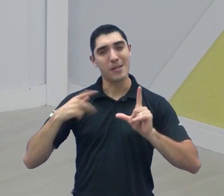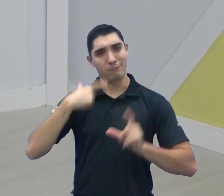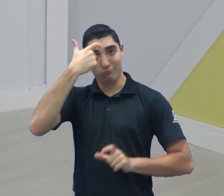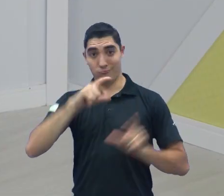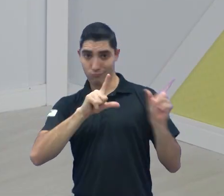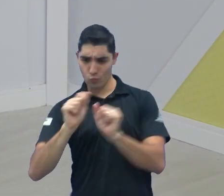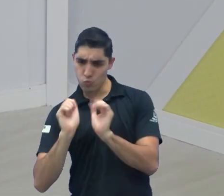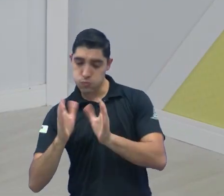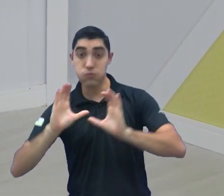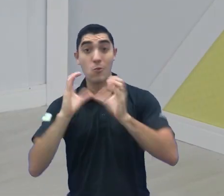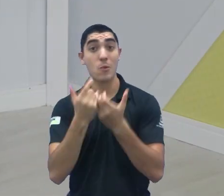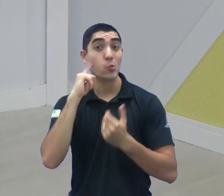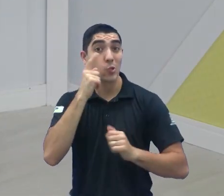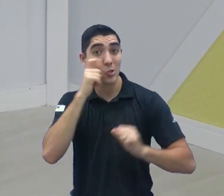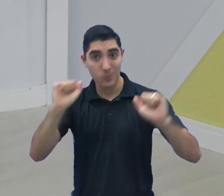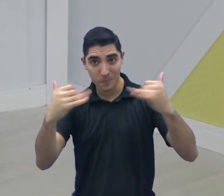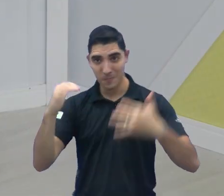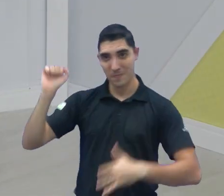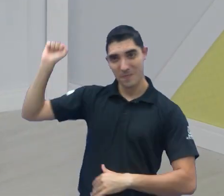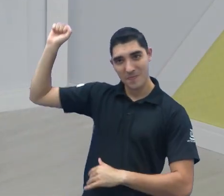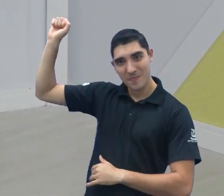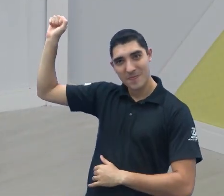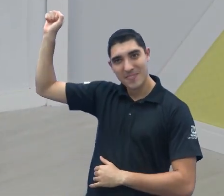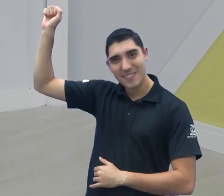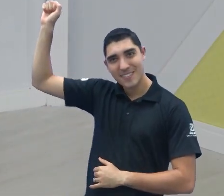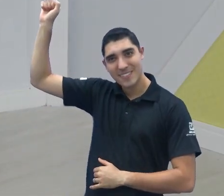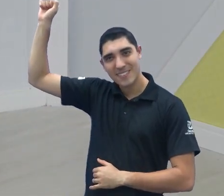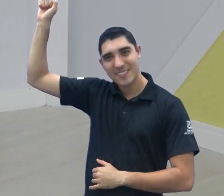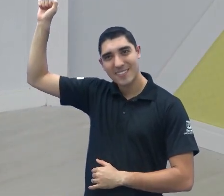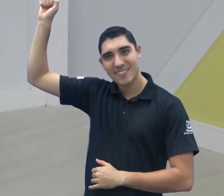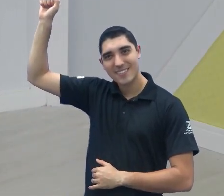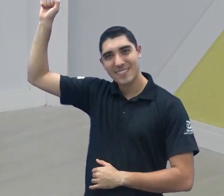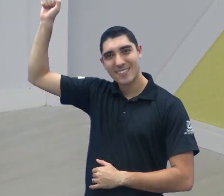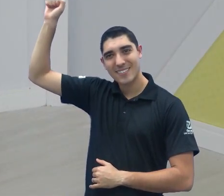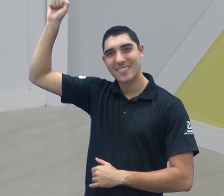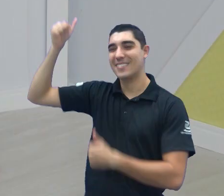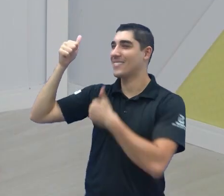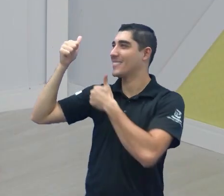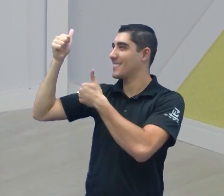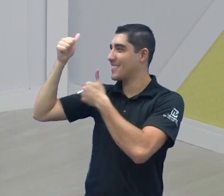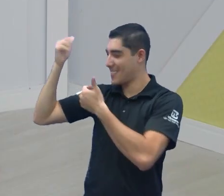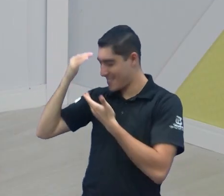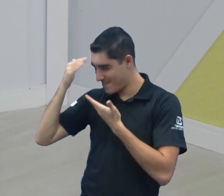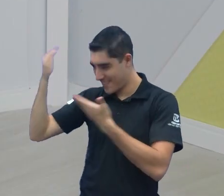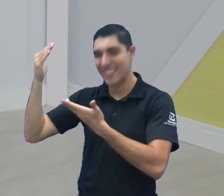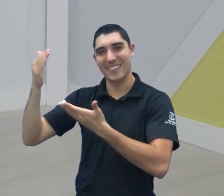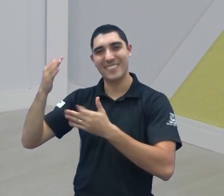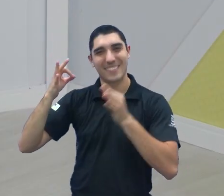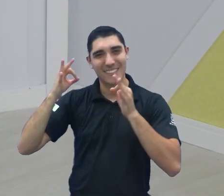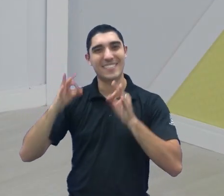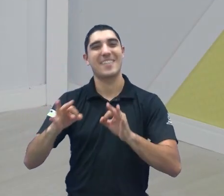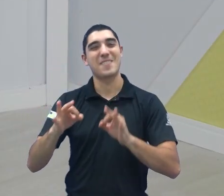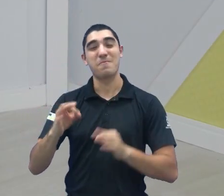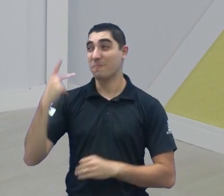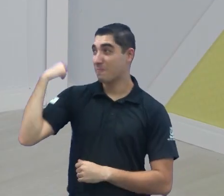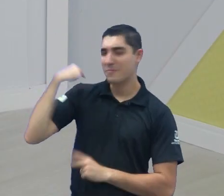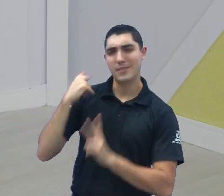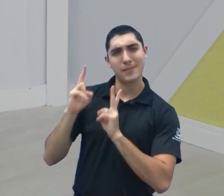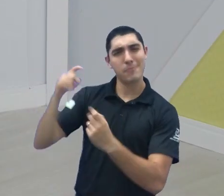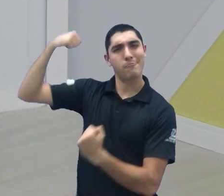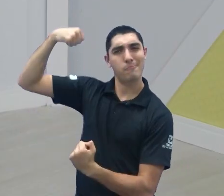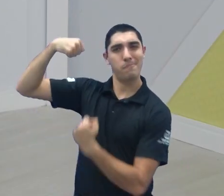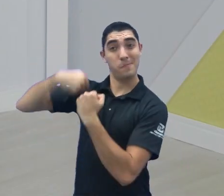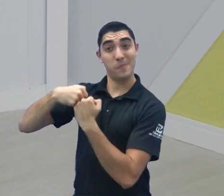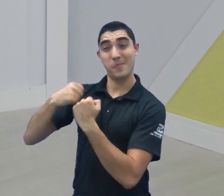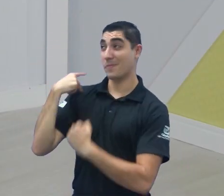surda que acompanha o nosso programa. Luizão, seja sempre muito bem-vindo aqui, é meio de rabo de olho aqui, mas opa, deu certo. Luizão aqui, aquele nosso soquinho maroto de toda segunda,